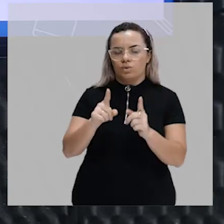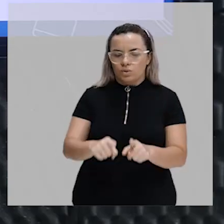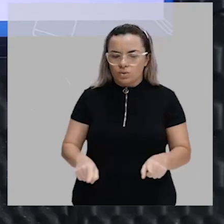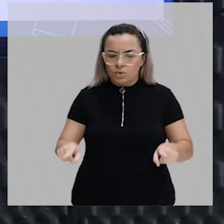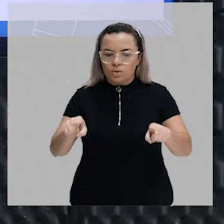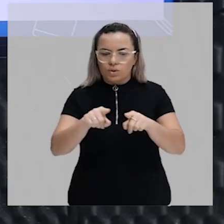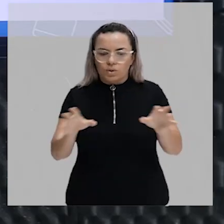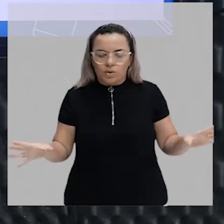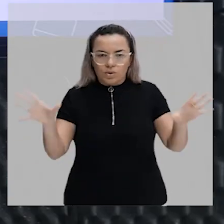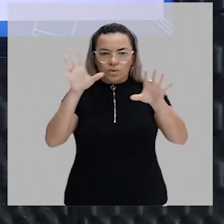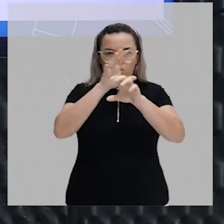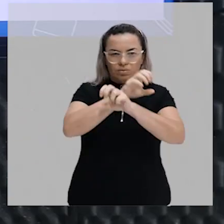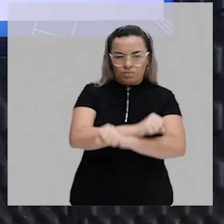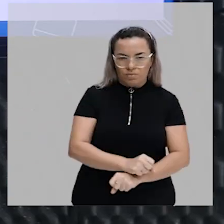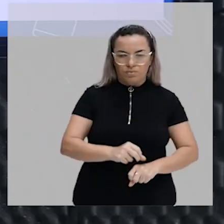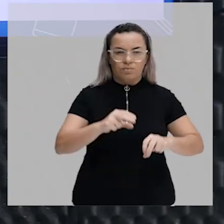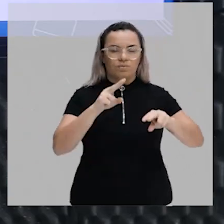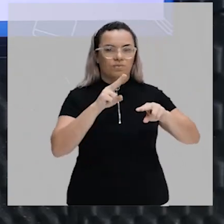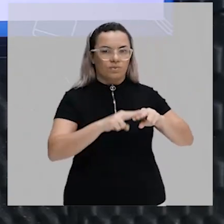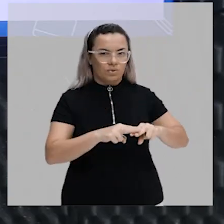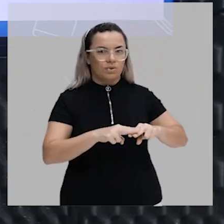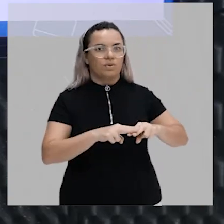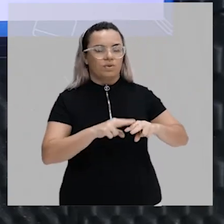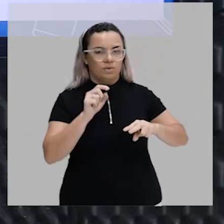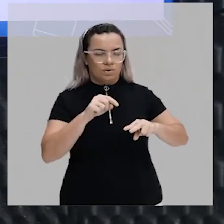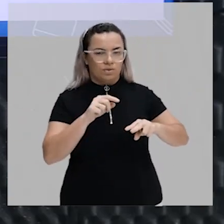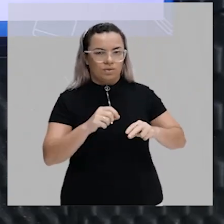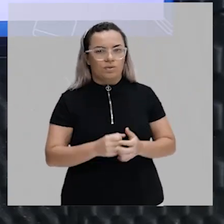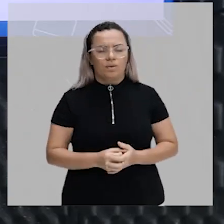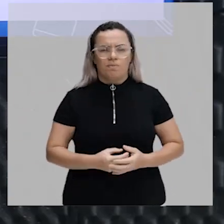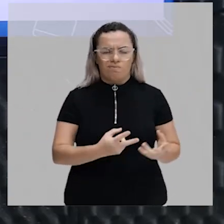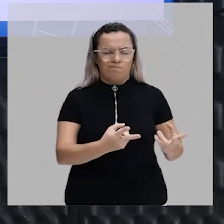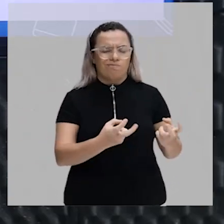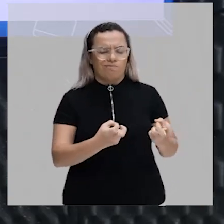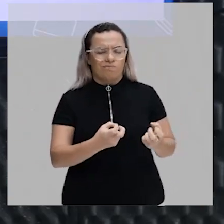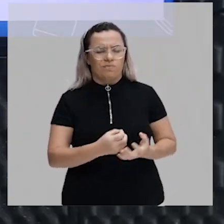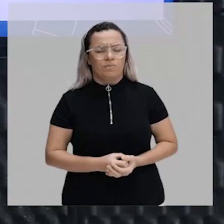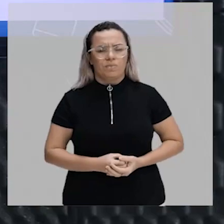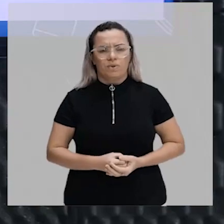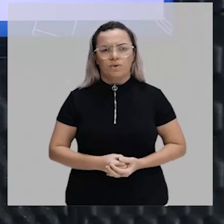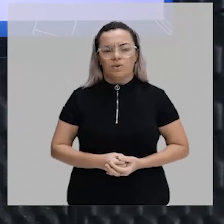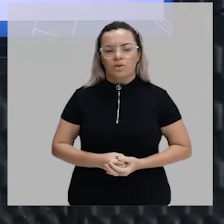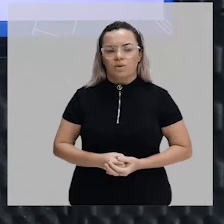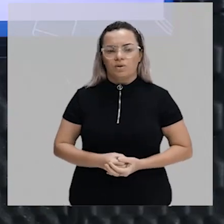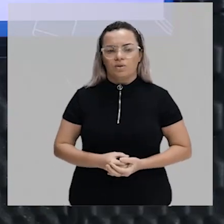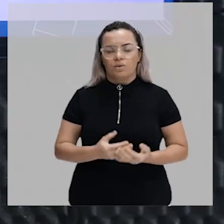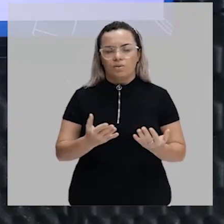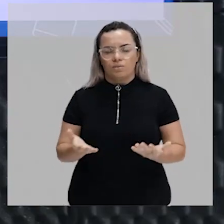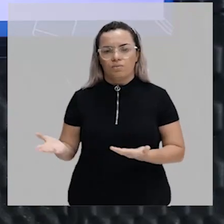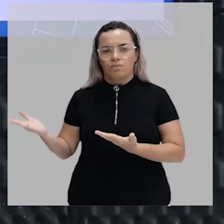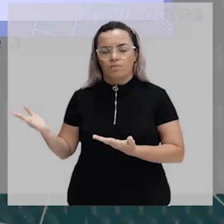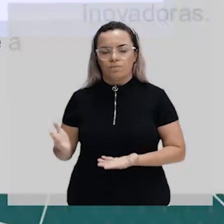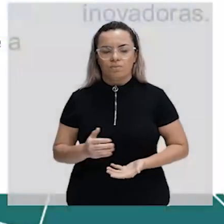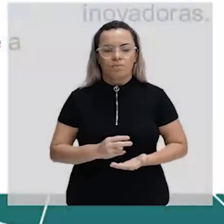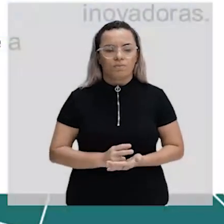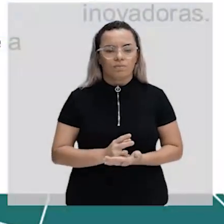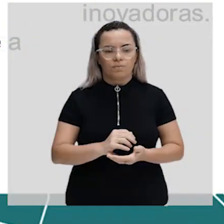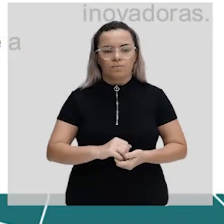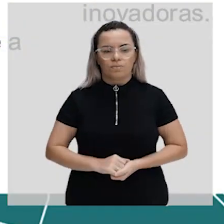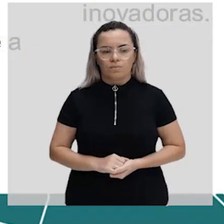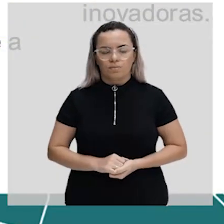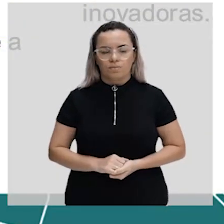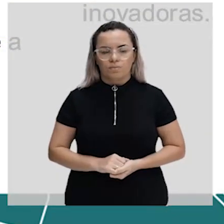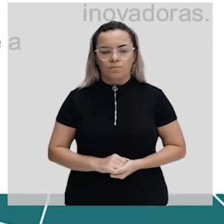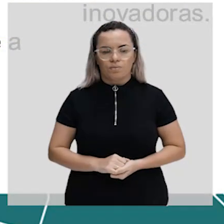obscuridade, fala de cárcere, fala de prisão. Perceberam bem, né? Vamos ver o que a questão pede. Os elementos